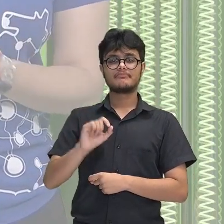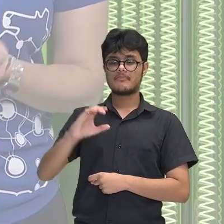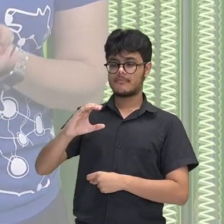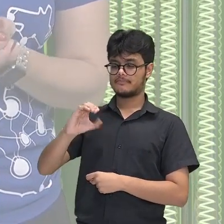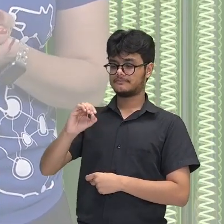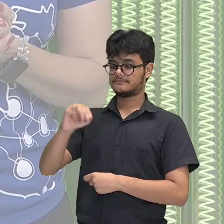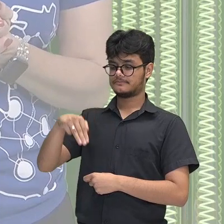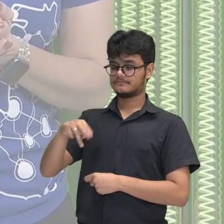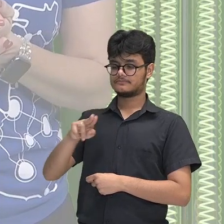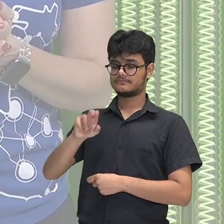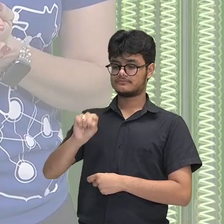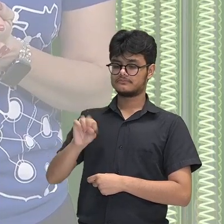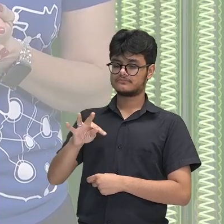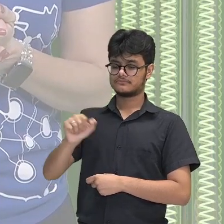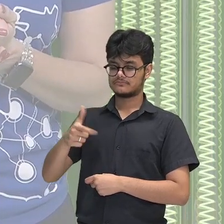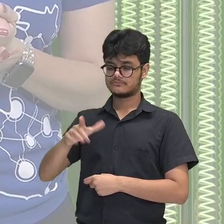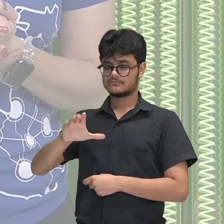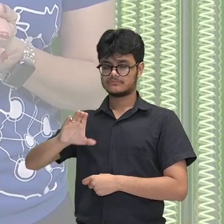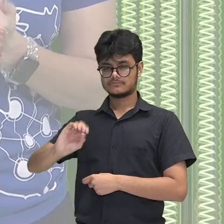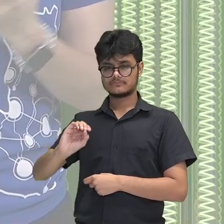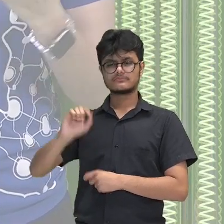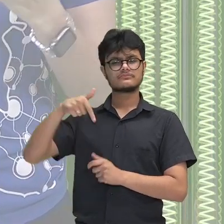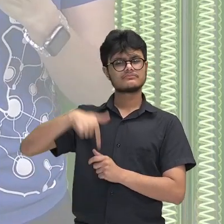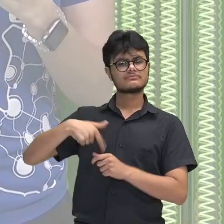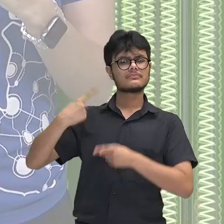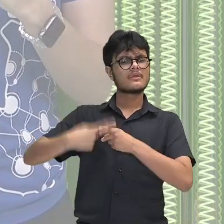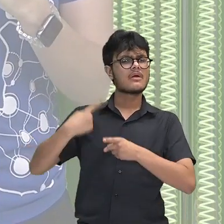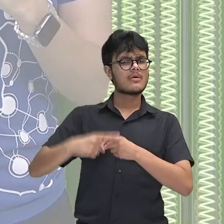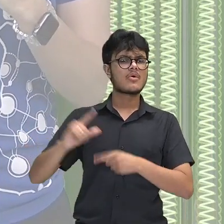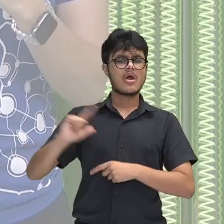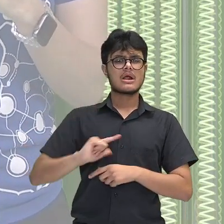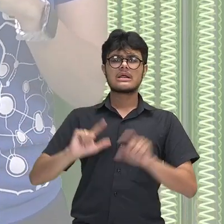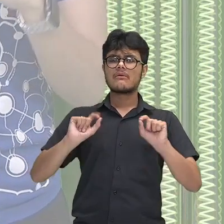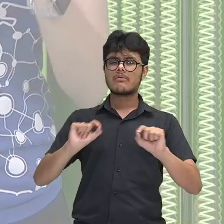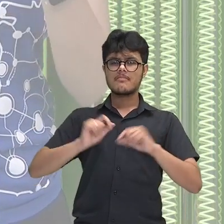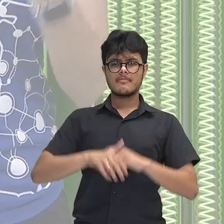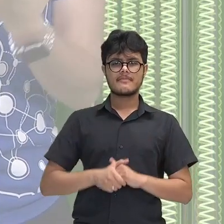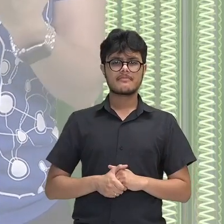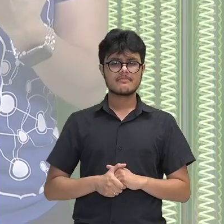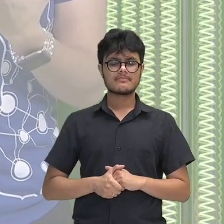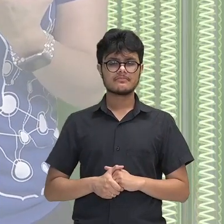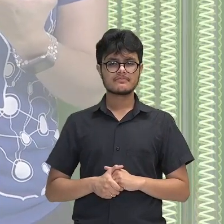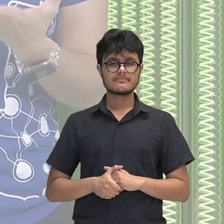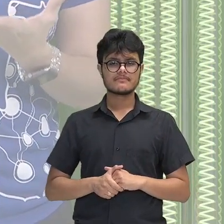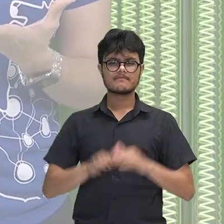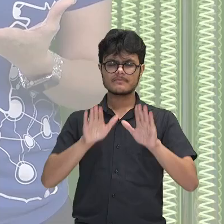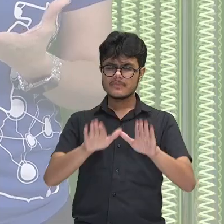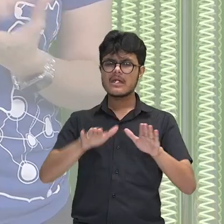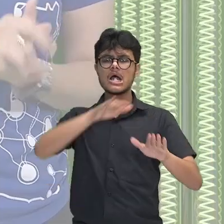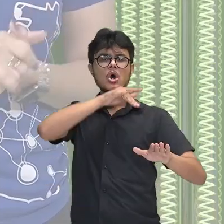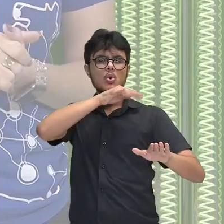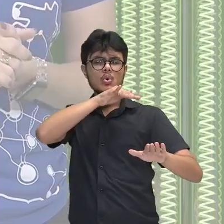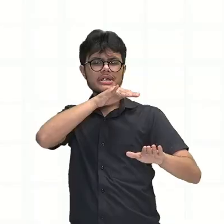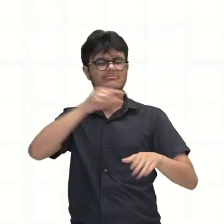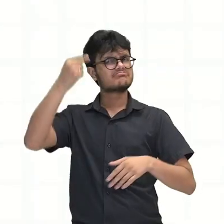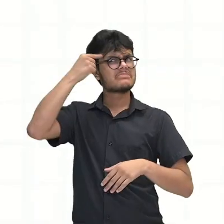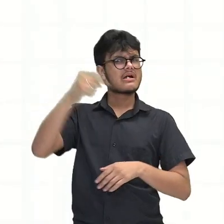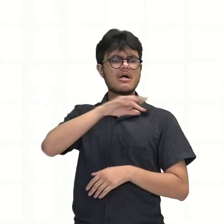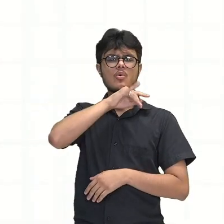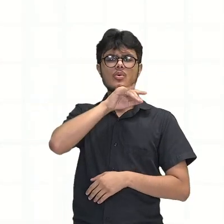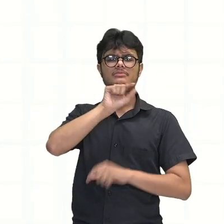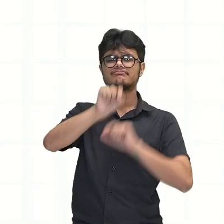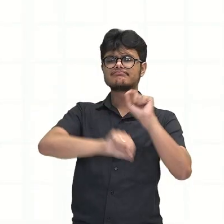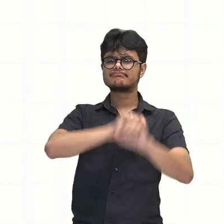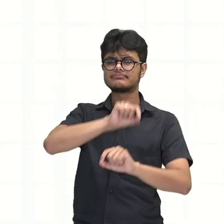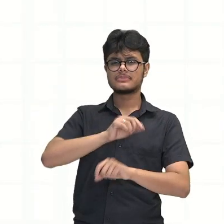fala em combustível, por que que isso tem todo um pensamento negativo, né? Então vamos aí para a nossa